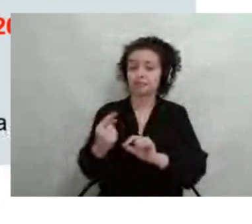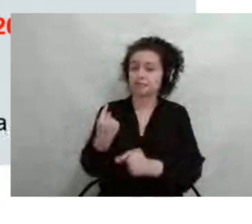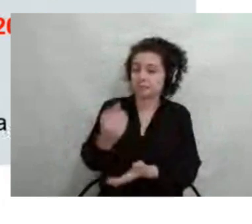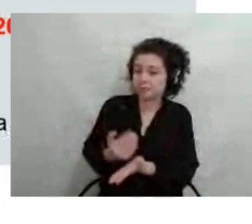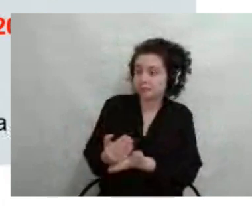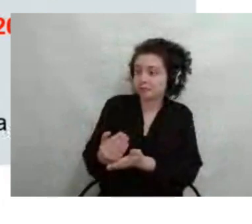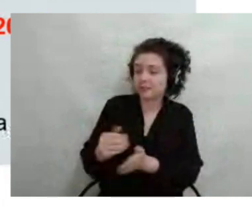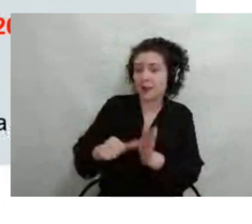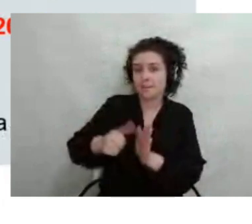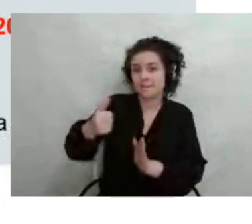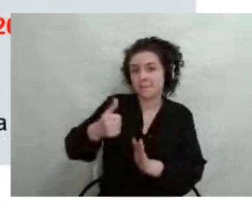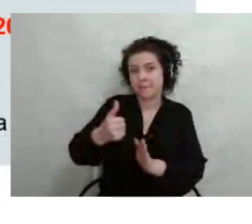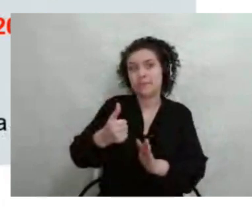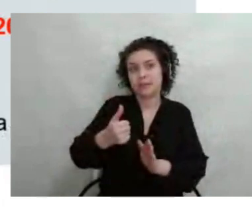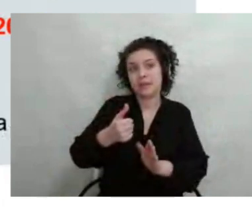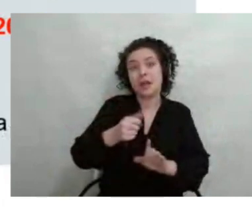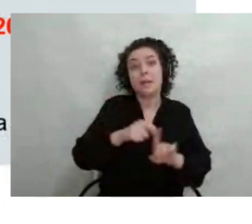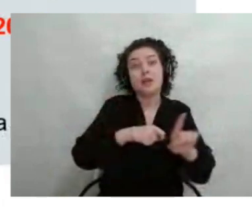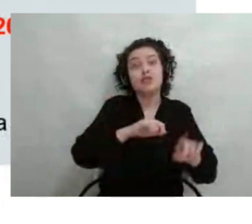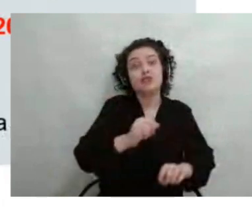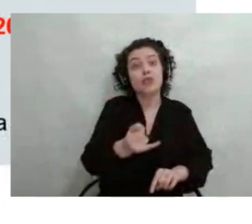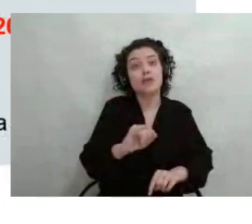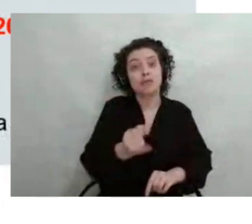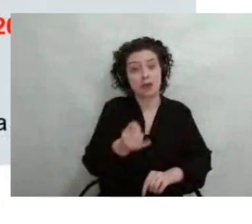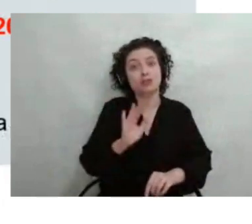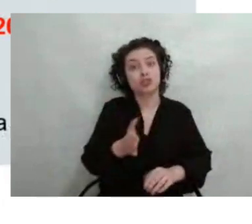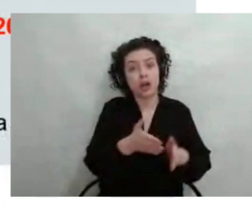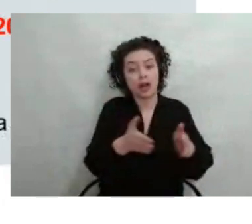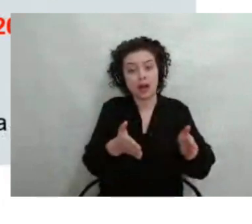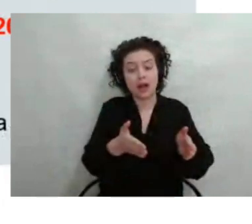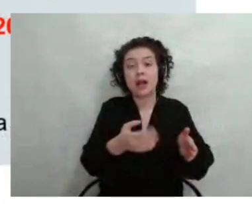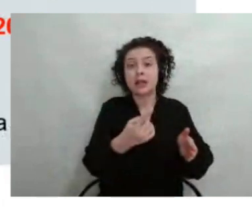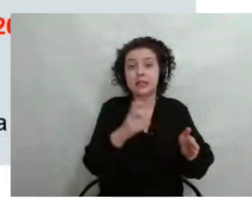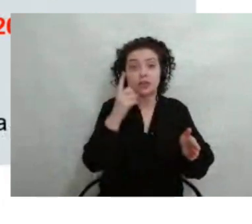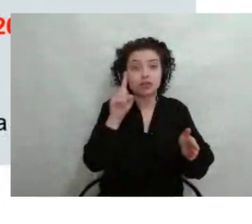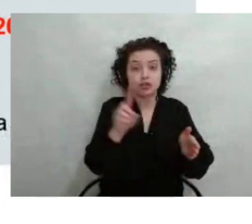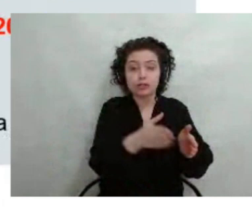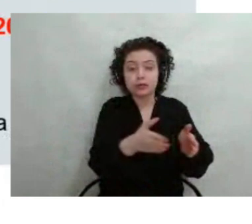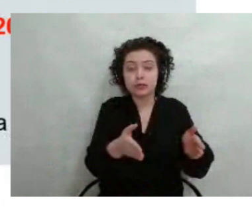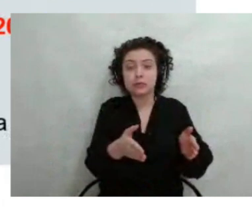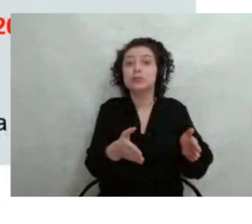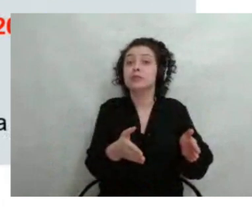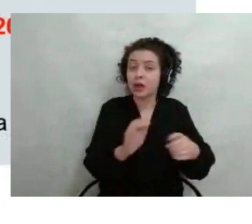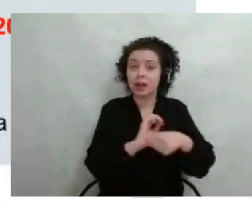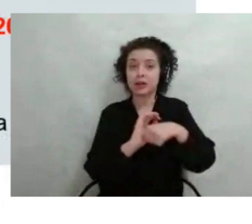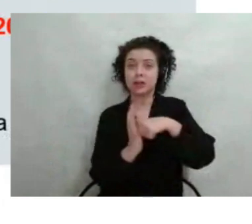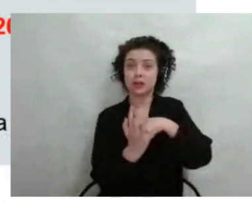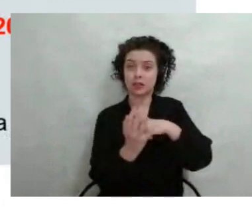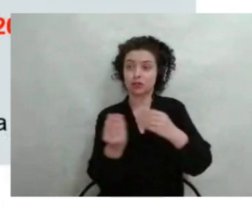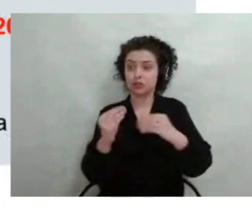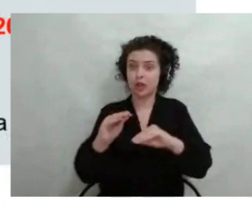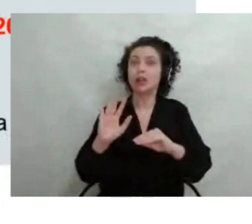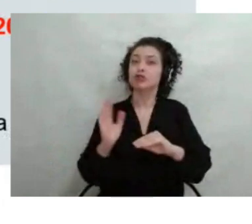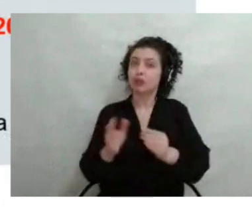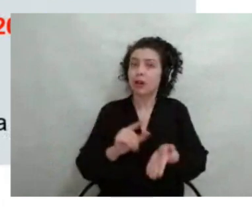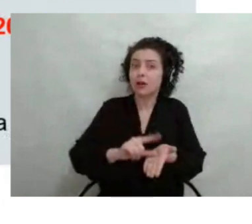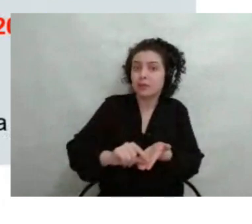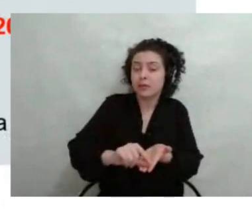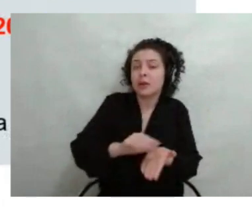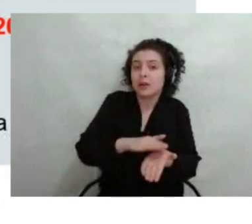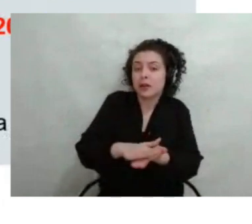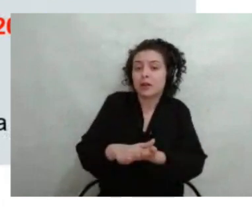quinzena de janeiro. E nesse cartaz está escrito novo coronavírus. Então, é um banner